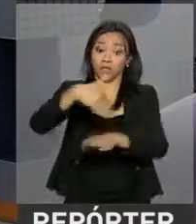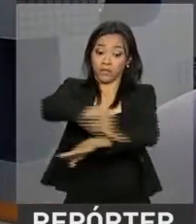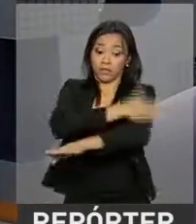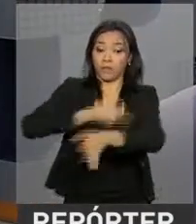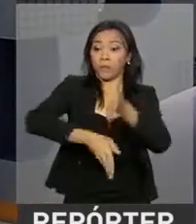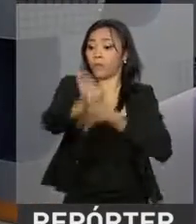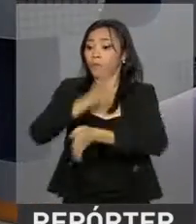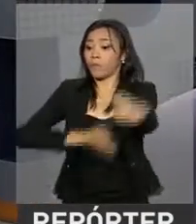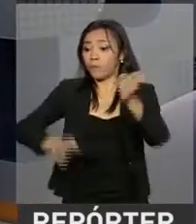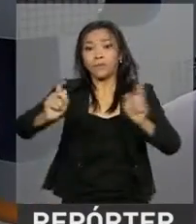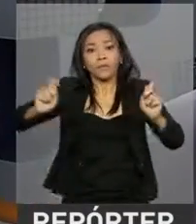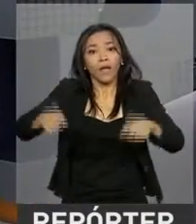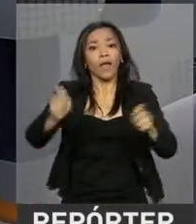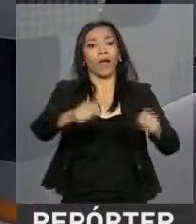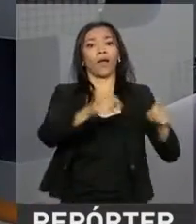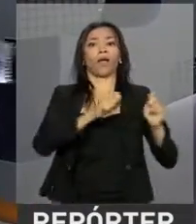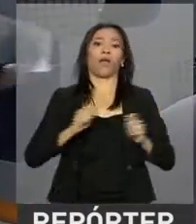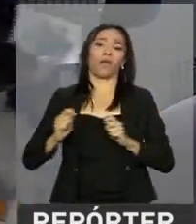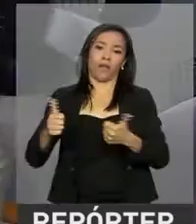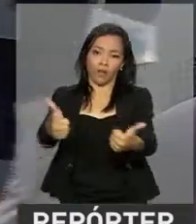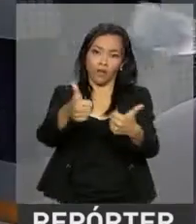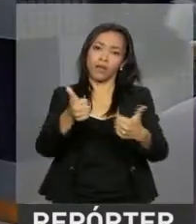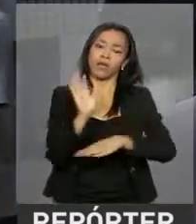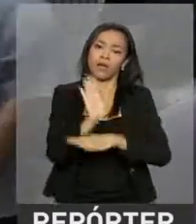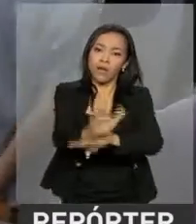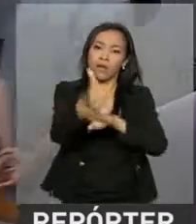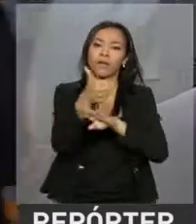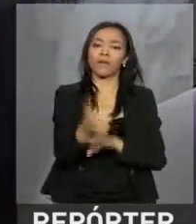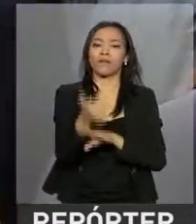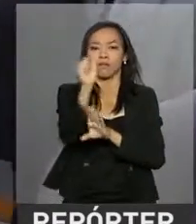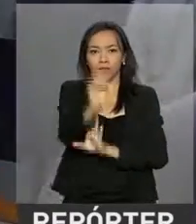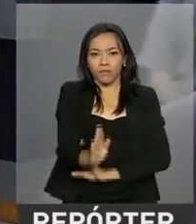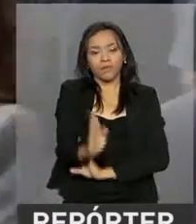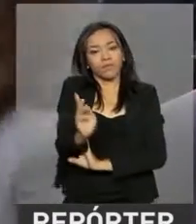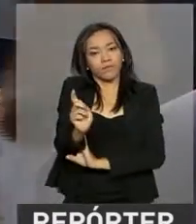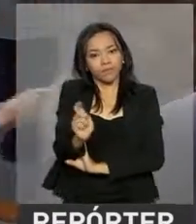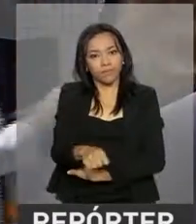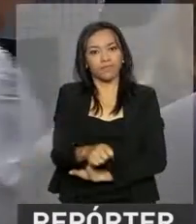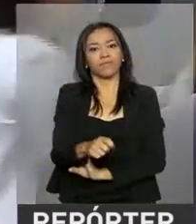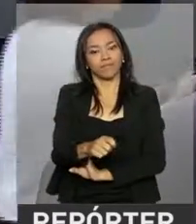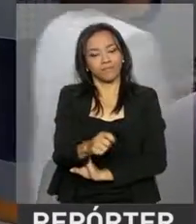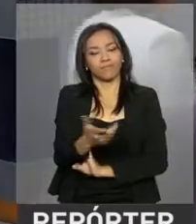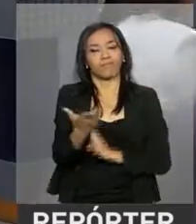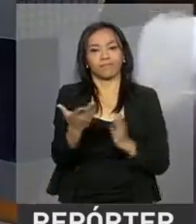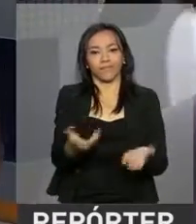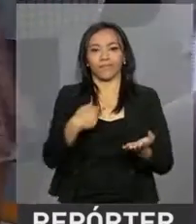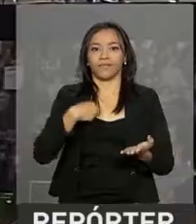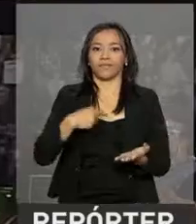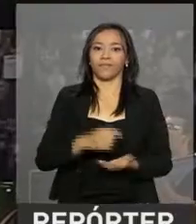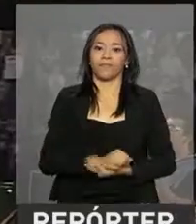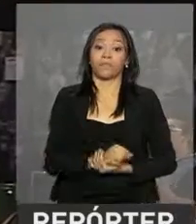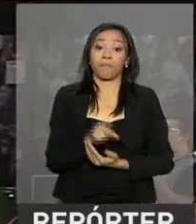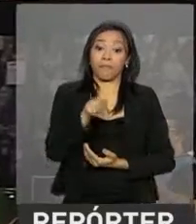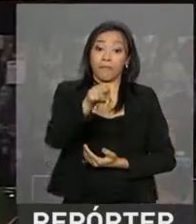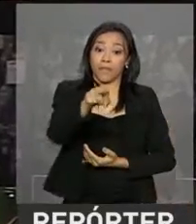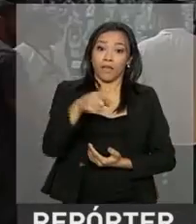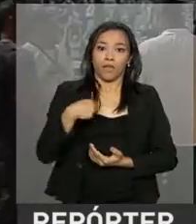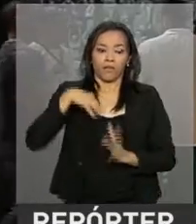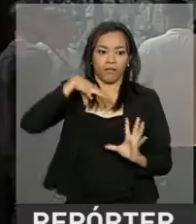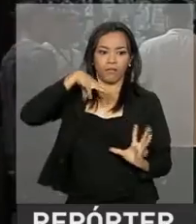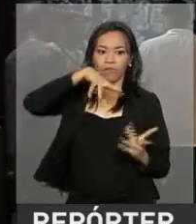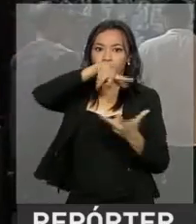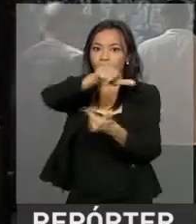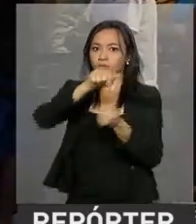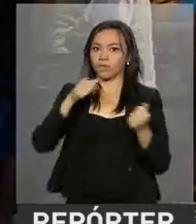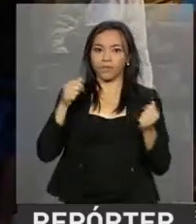possível nós conjugarmos para o bem do Brasil, para o bem do emprego. E o turismo pode ser central, central nessa caminhada. E como o mundo tem